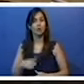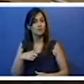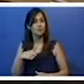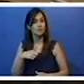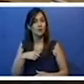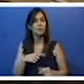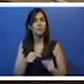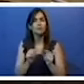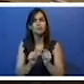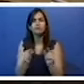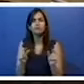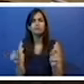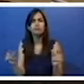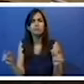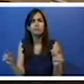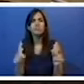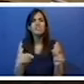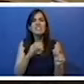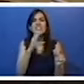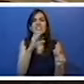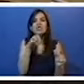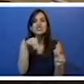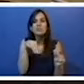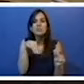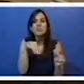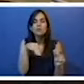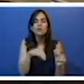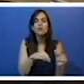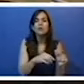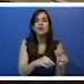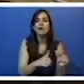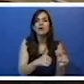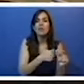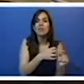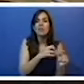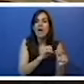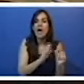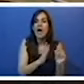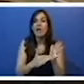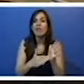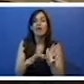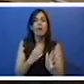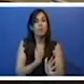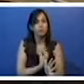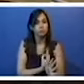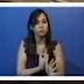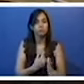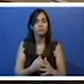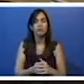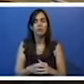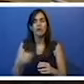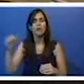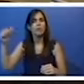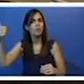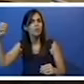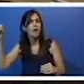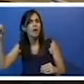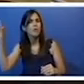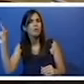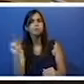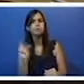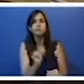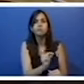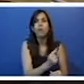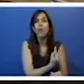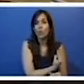centímetros vai de 10 até um 10 cm 9 centímetros Então vamos ver quantas